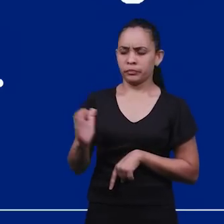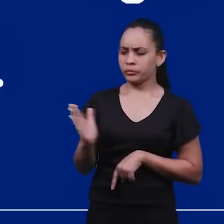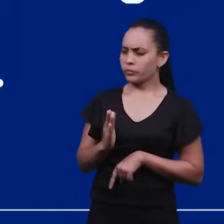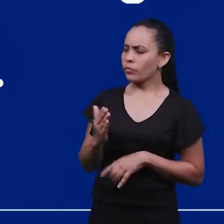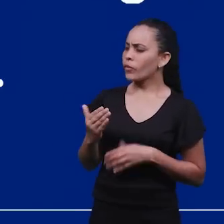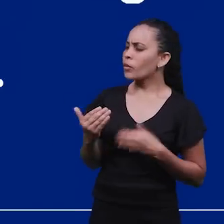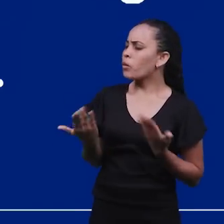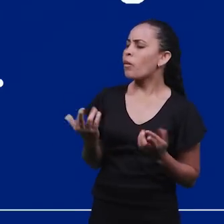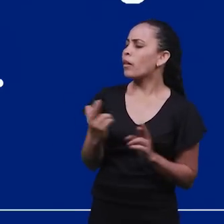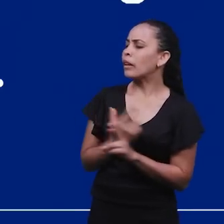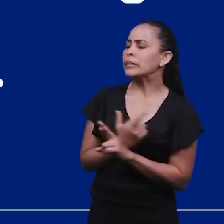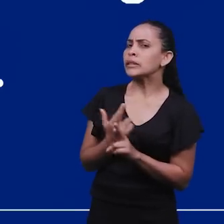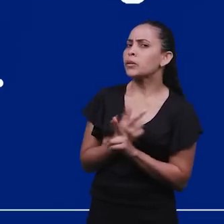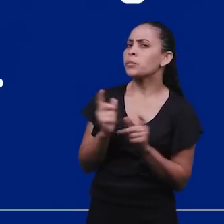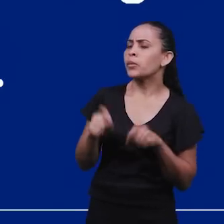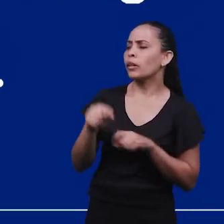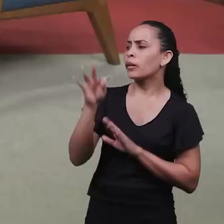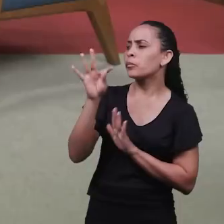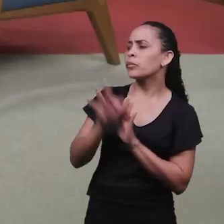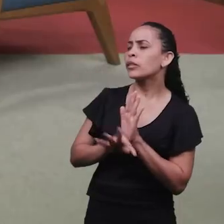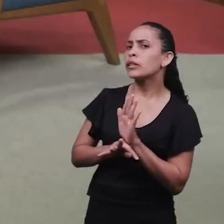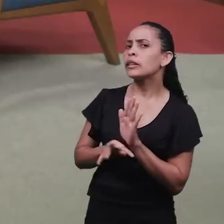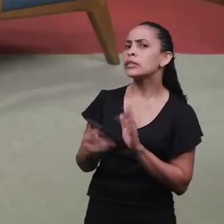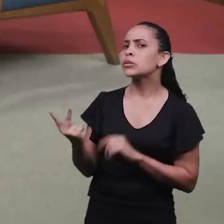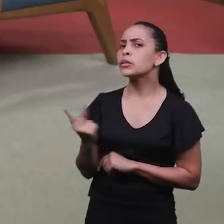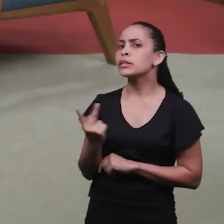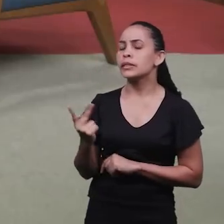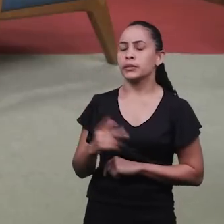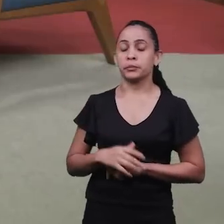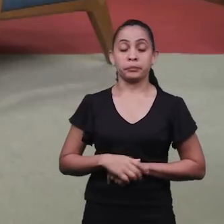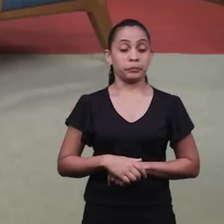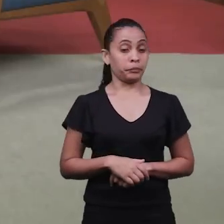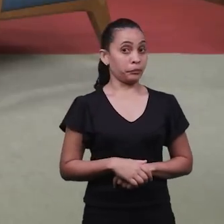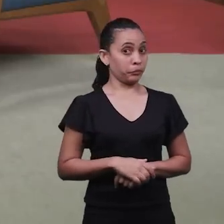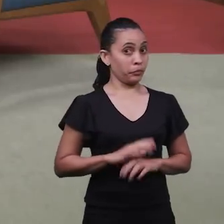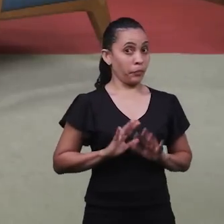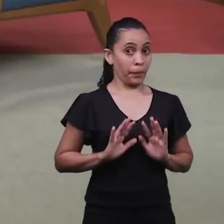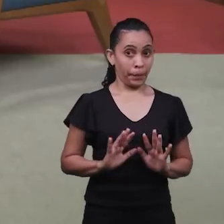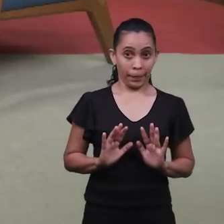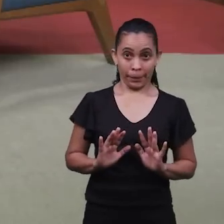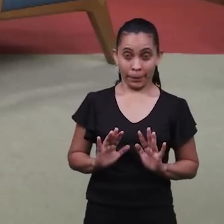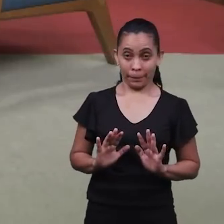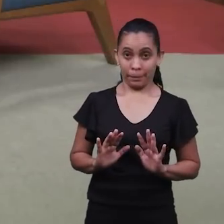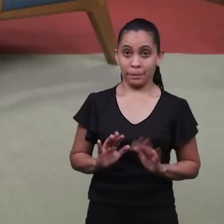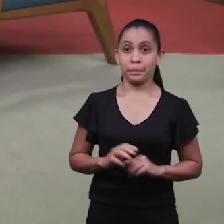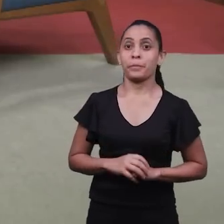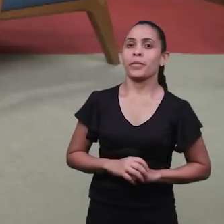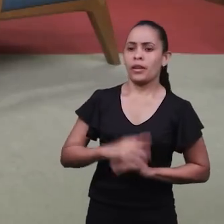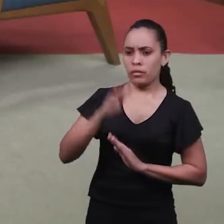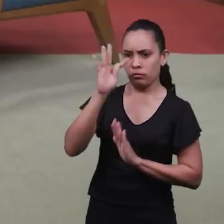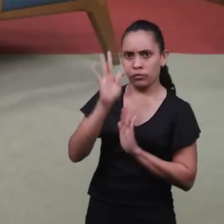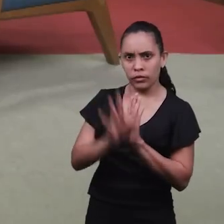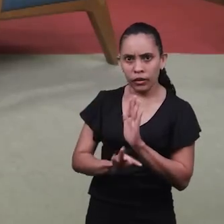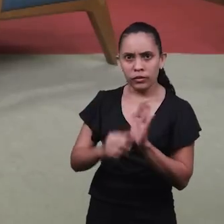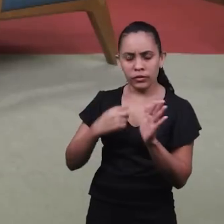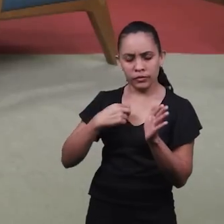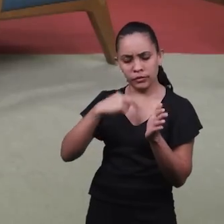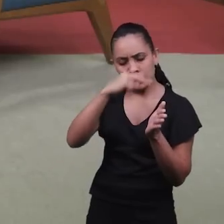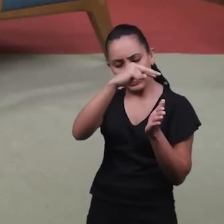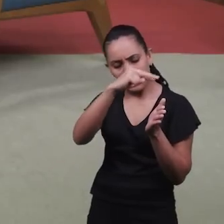Qual a associação que a gente pode fazer entre um texto e outro? Bem, o Senhor, quem lê assim, o